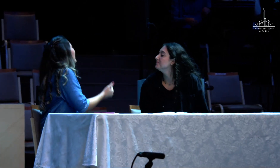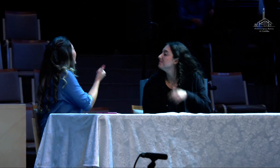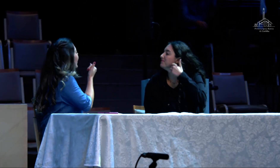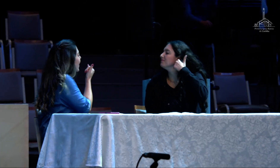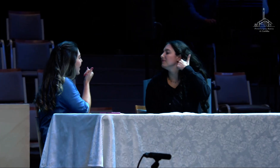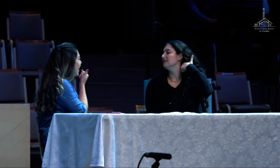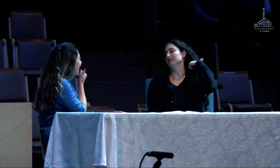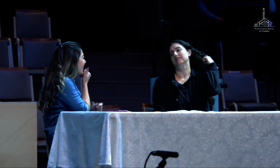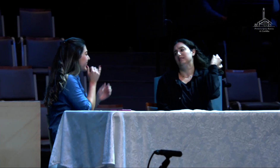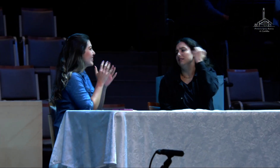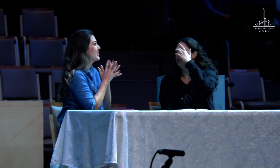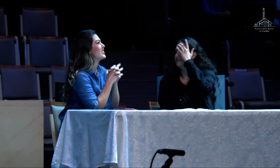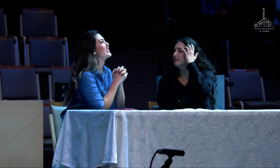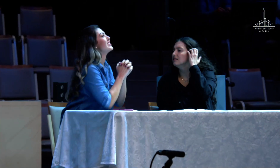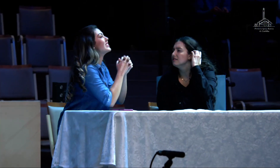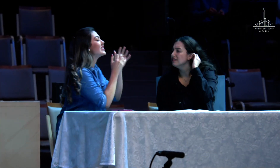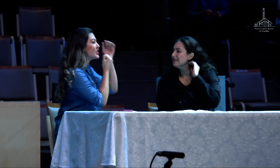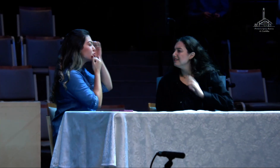Então.